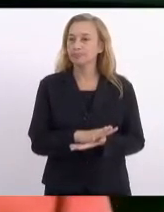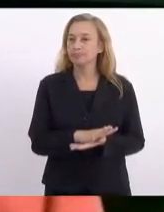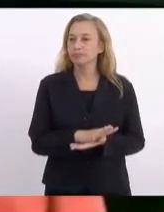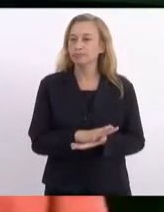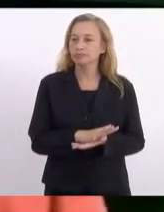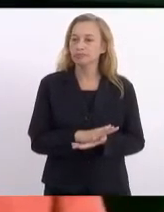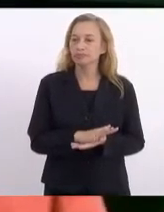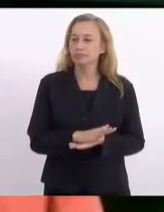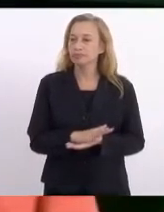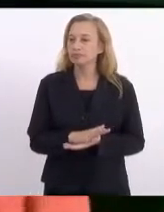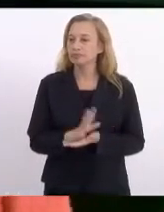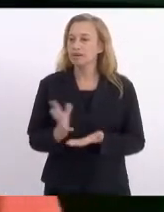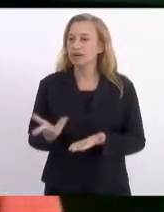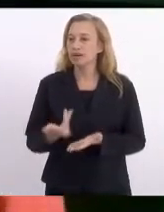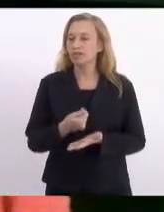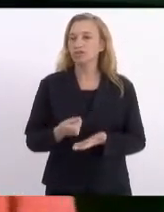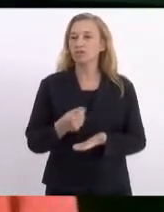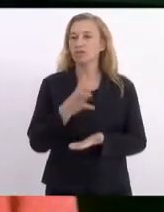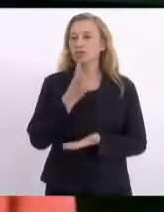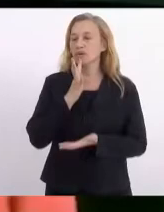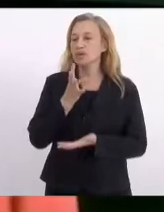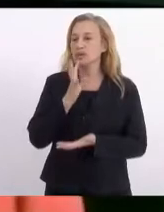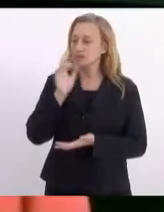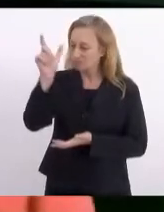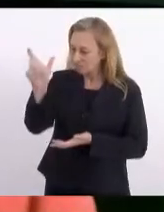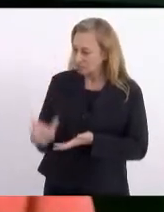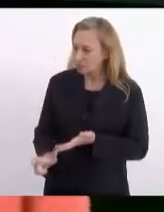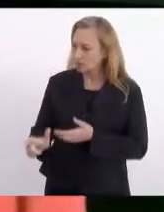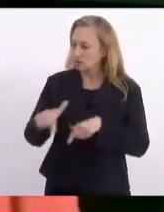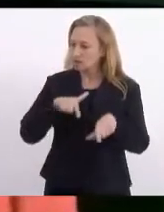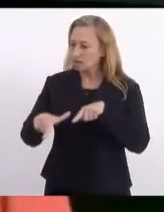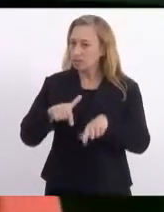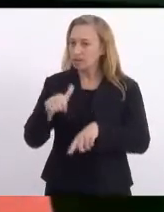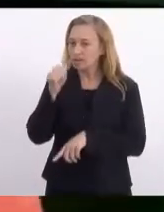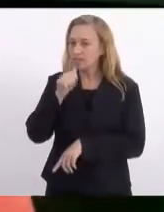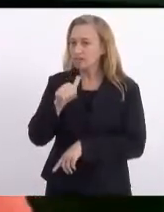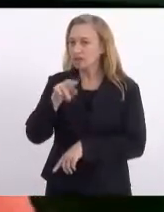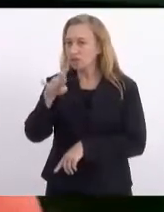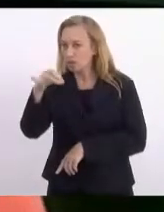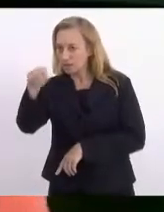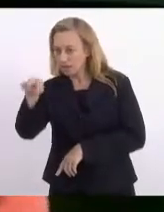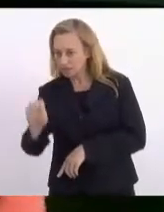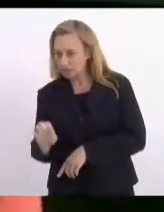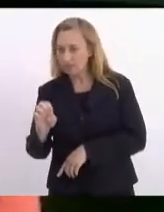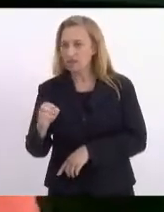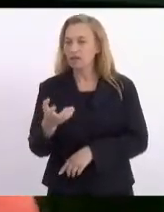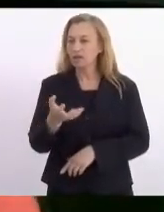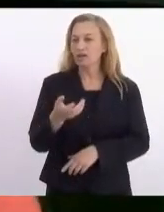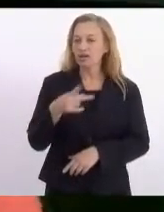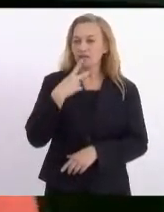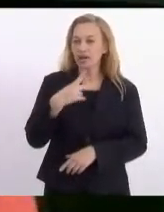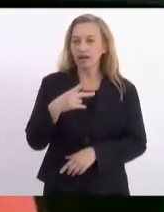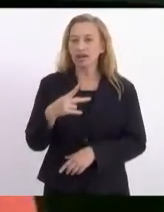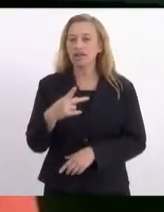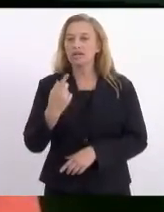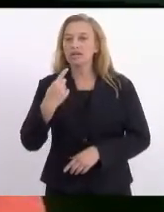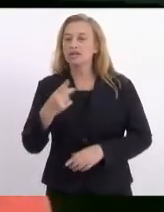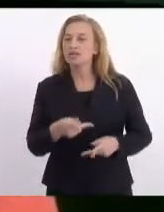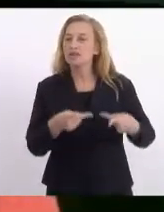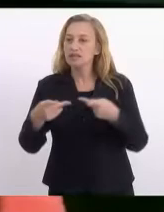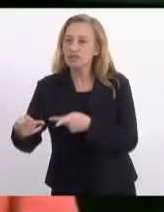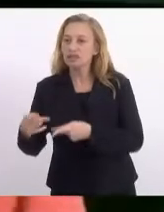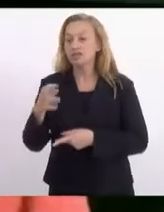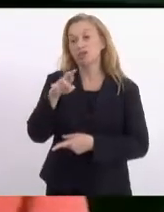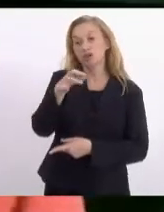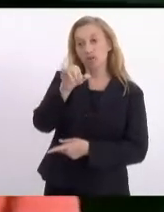louvável do que reconhecer o trabalho dessa mulher com o Criolice. Então, aqueles e aquelas que frequentam o Criolice,